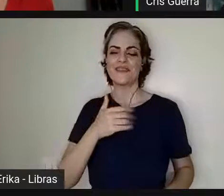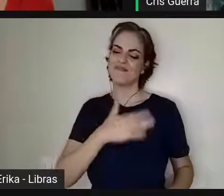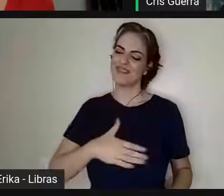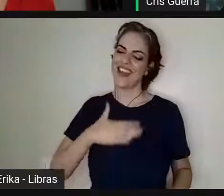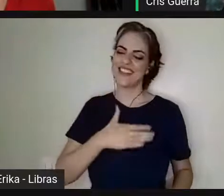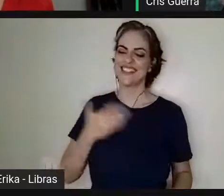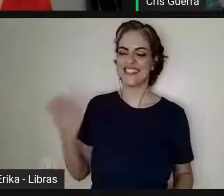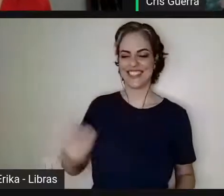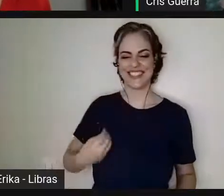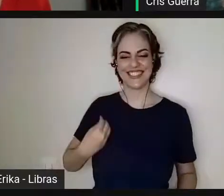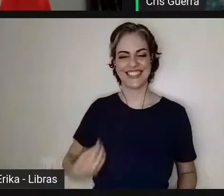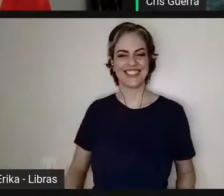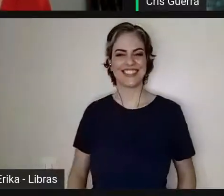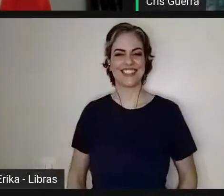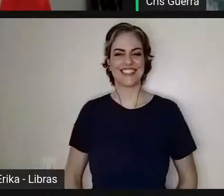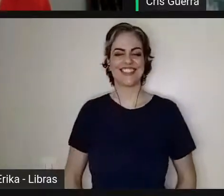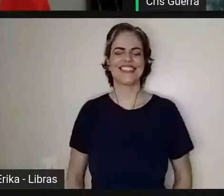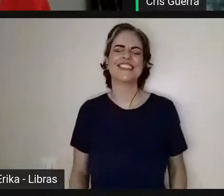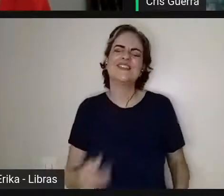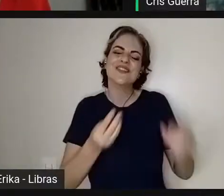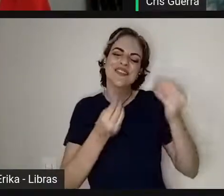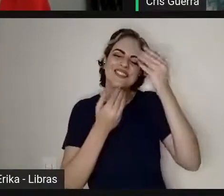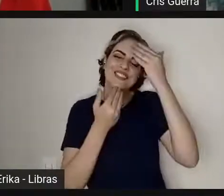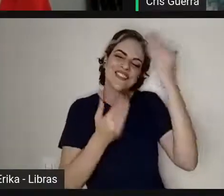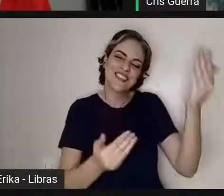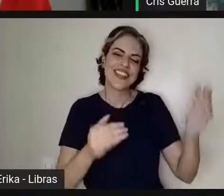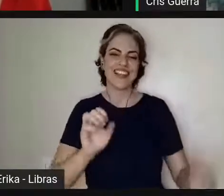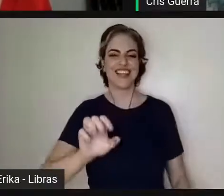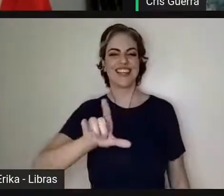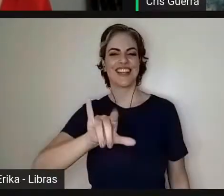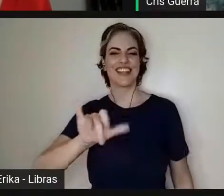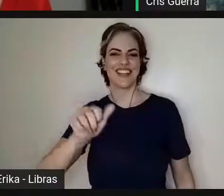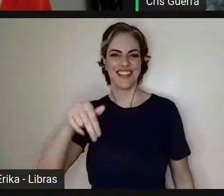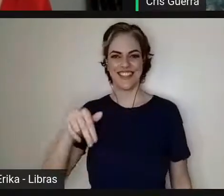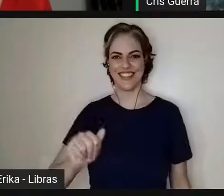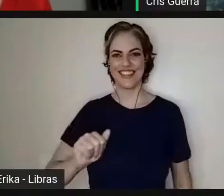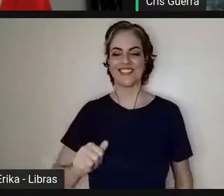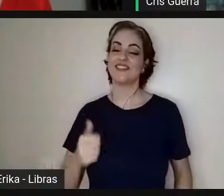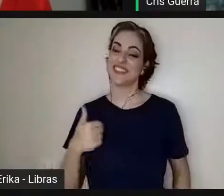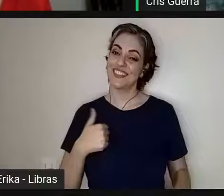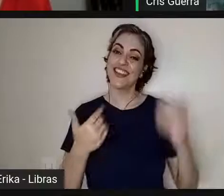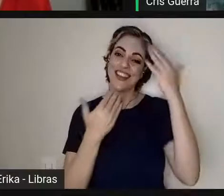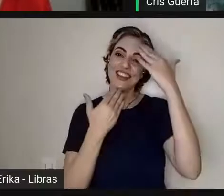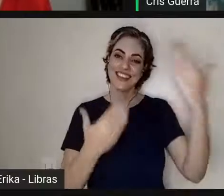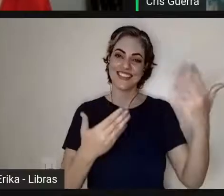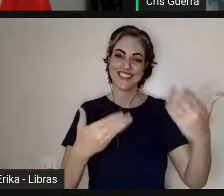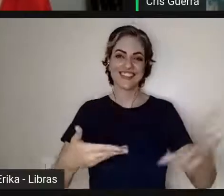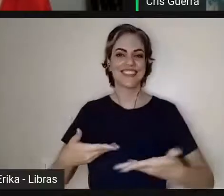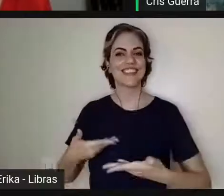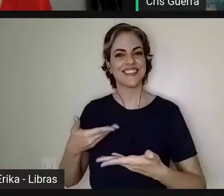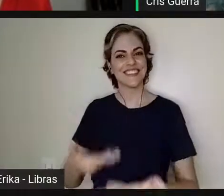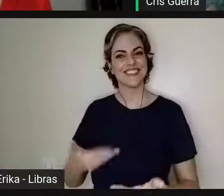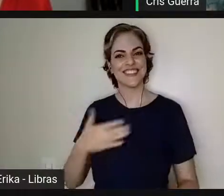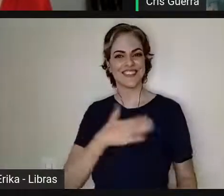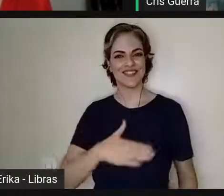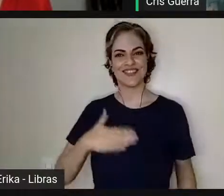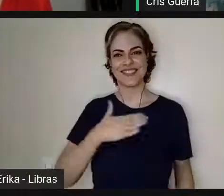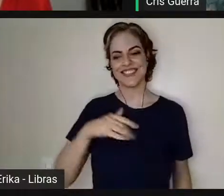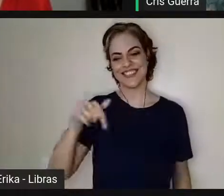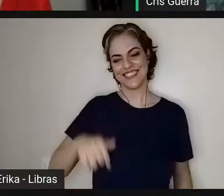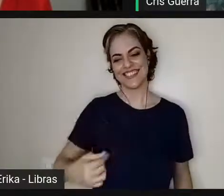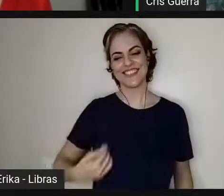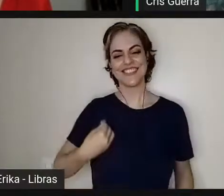com você. Muito obrigada, Eliana. Eu agradeço o convite, é um prazer estar aqui, ainda